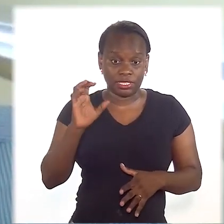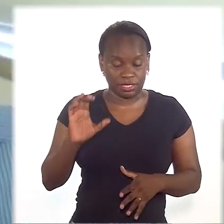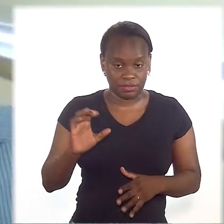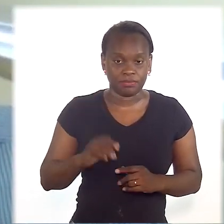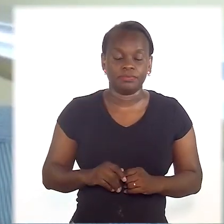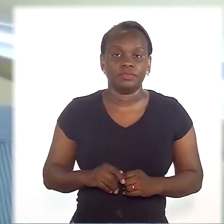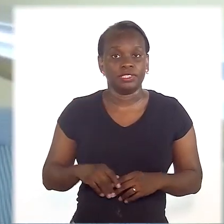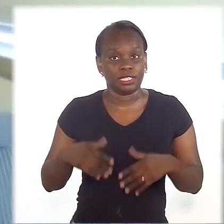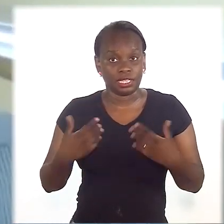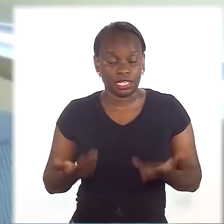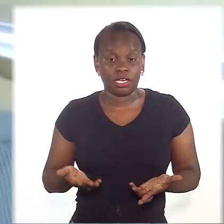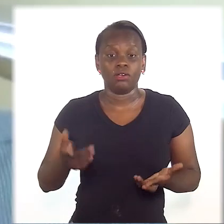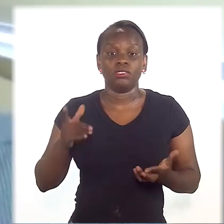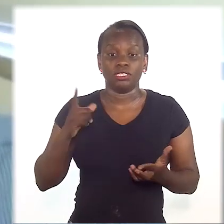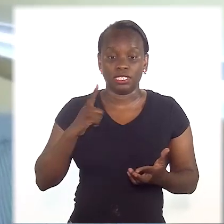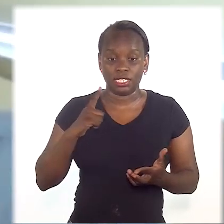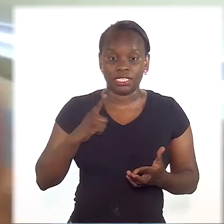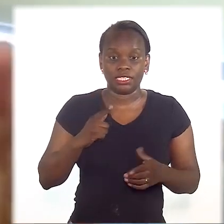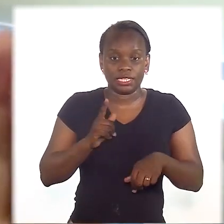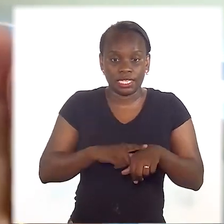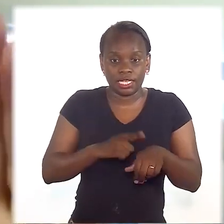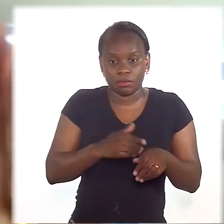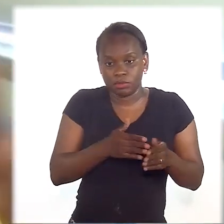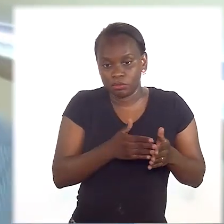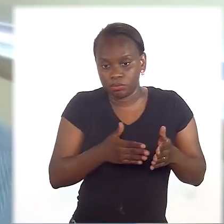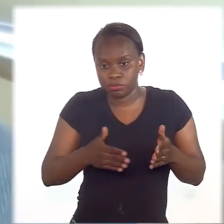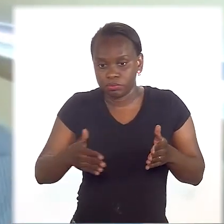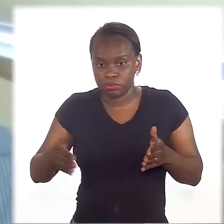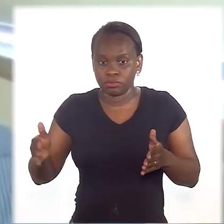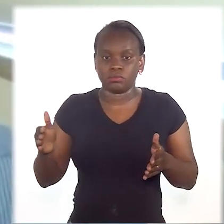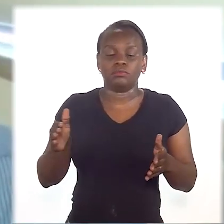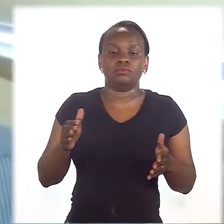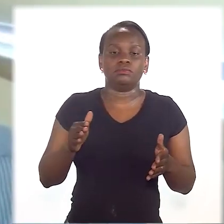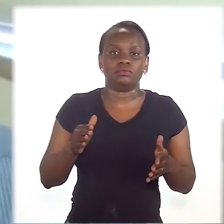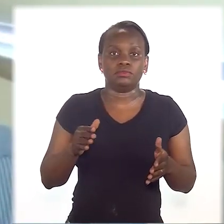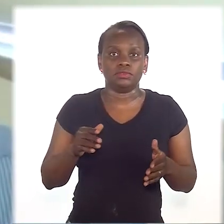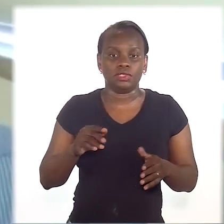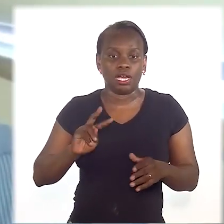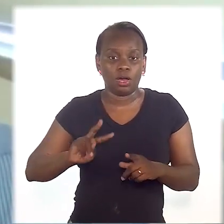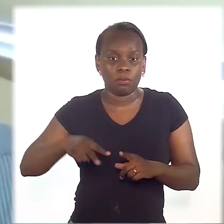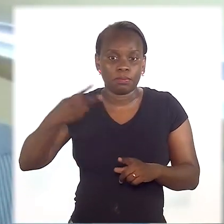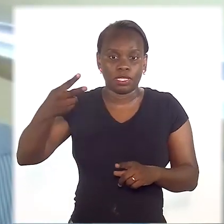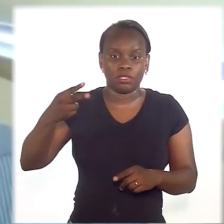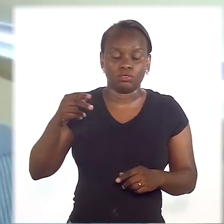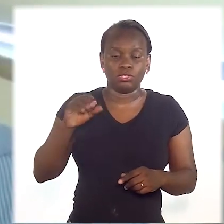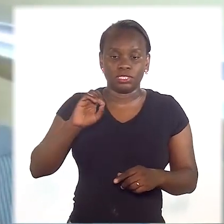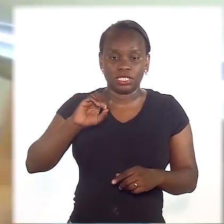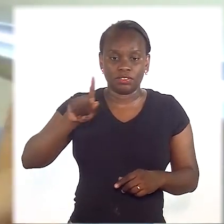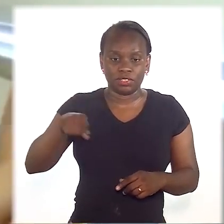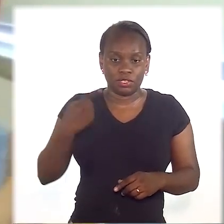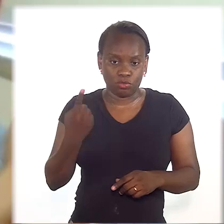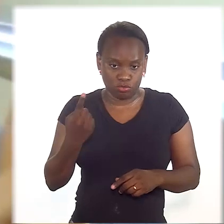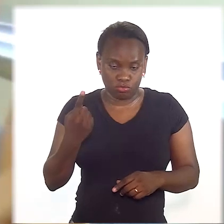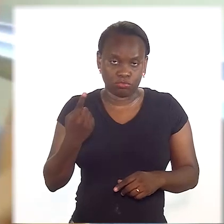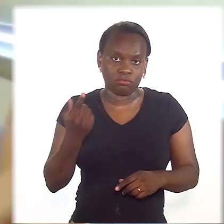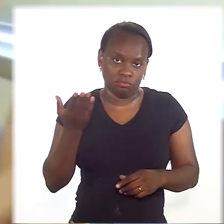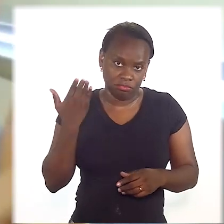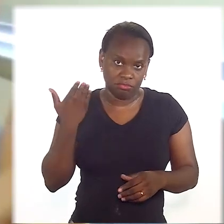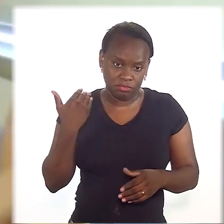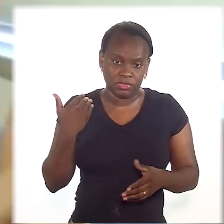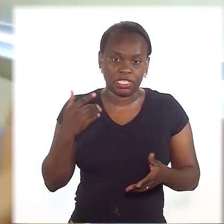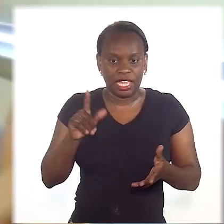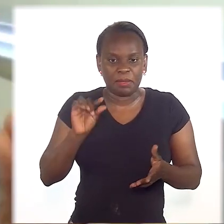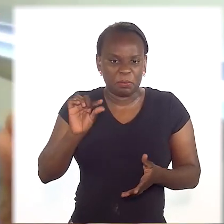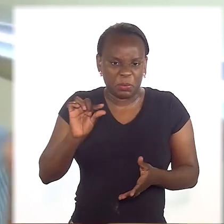de THC. Então, houve, nesse breve intervalo de tempo, um aumento de 0,1,